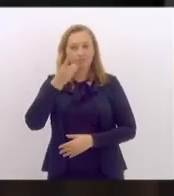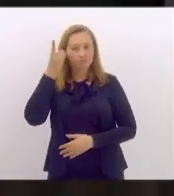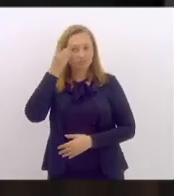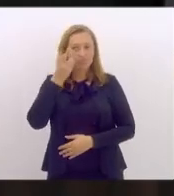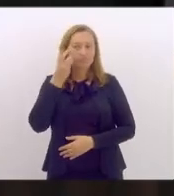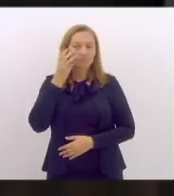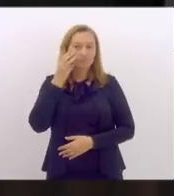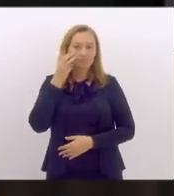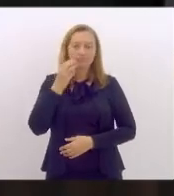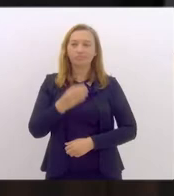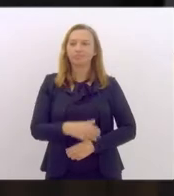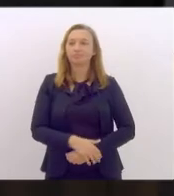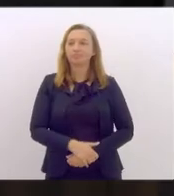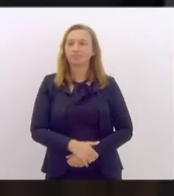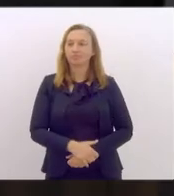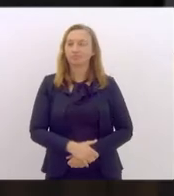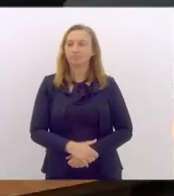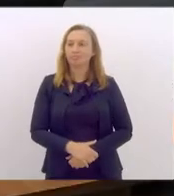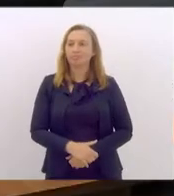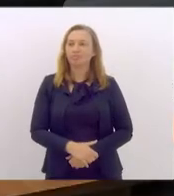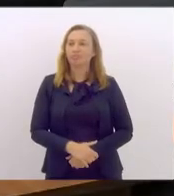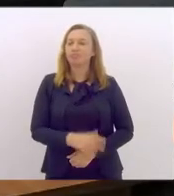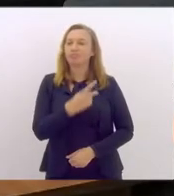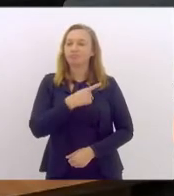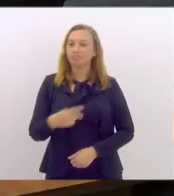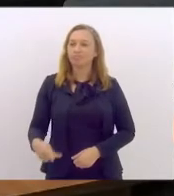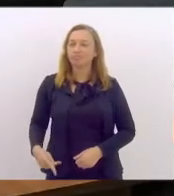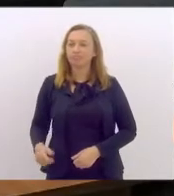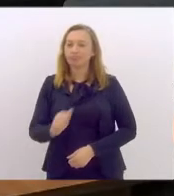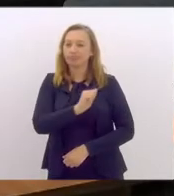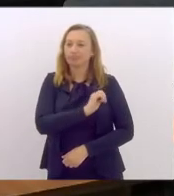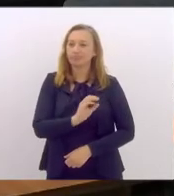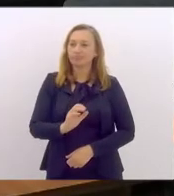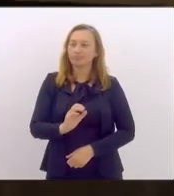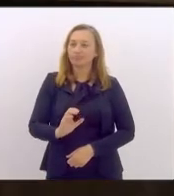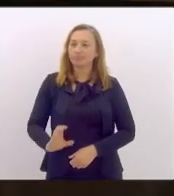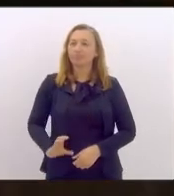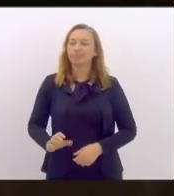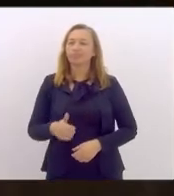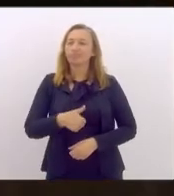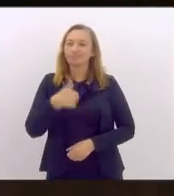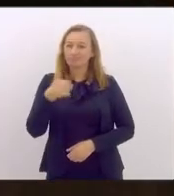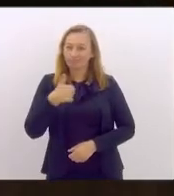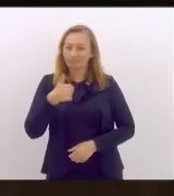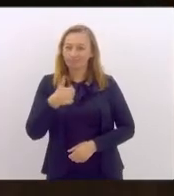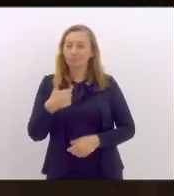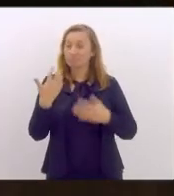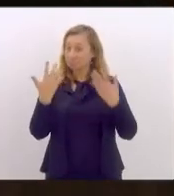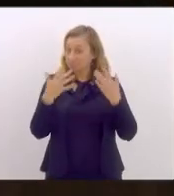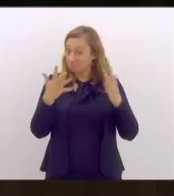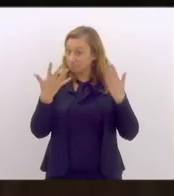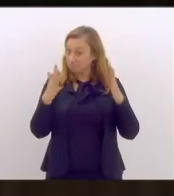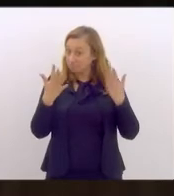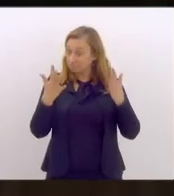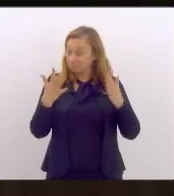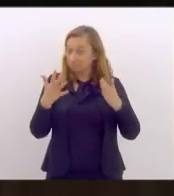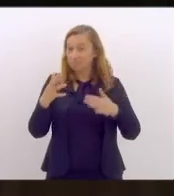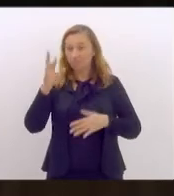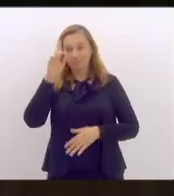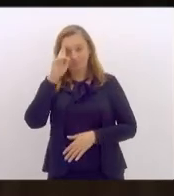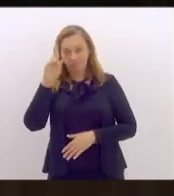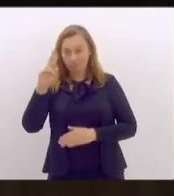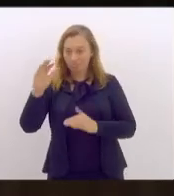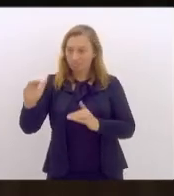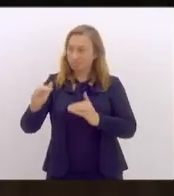Valtec Carneiro Presidente André celiana eu quero em primeiro lugar cumprimentar vossa excelência